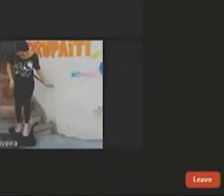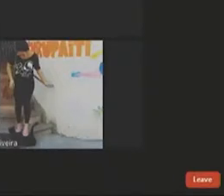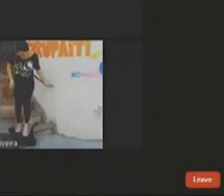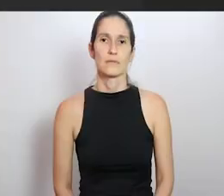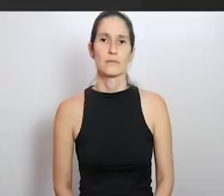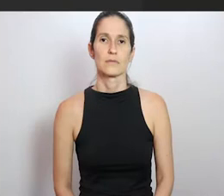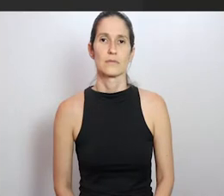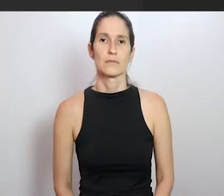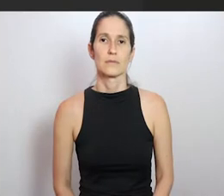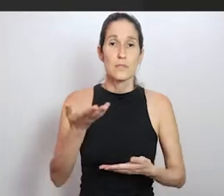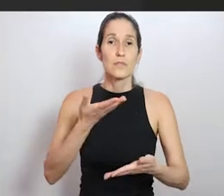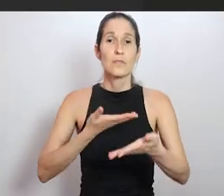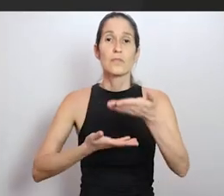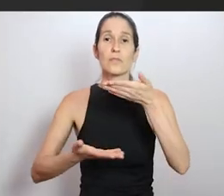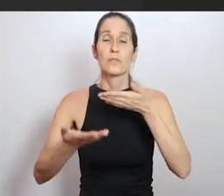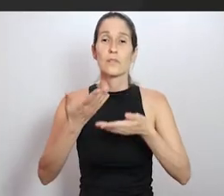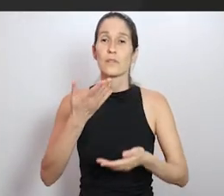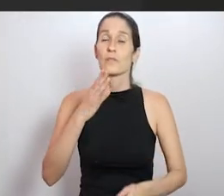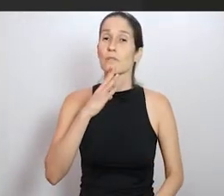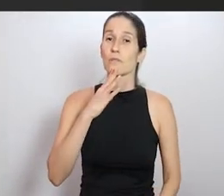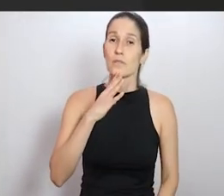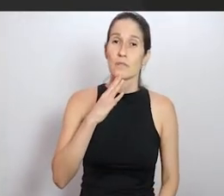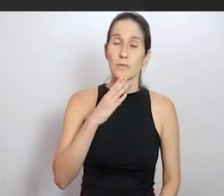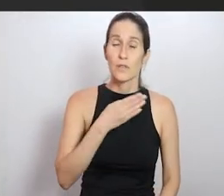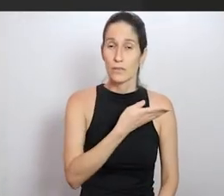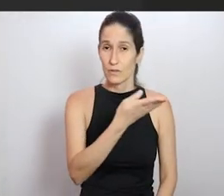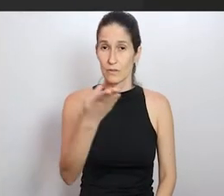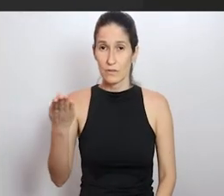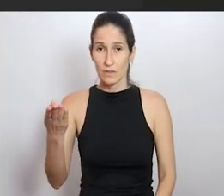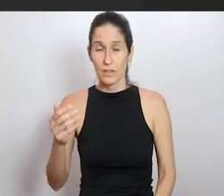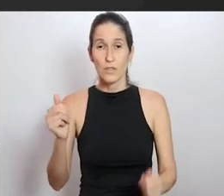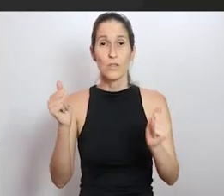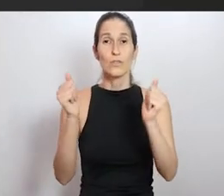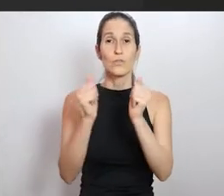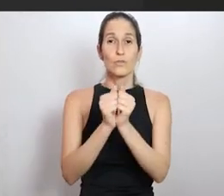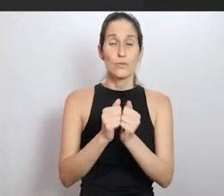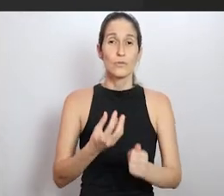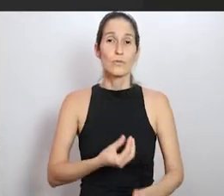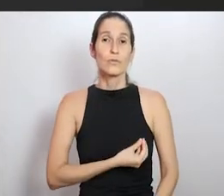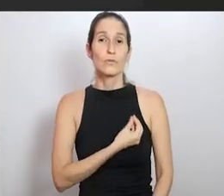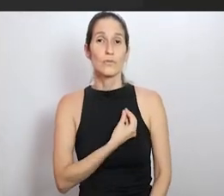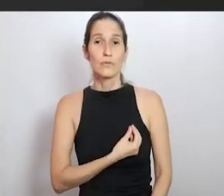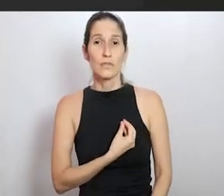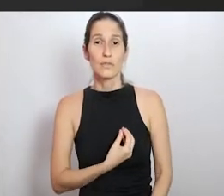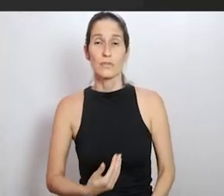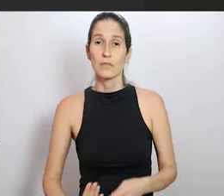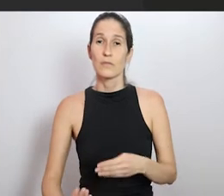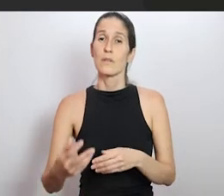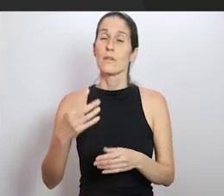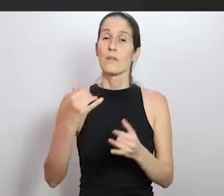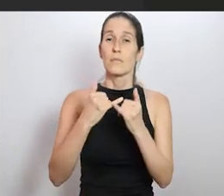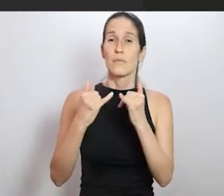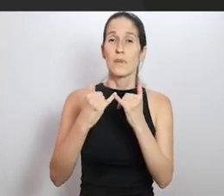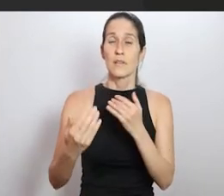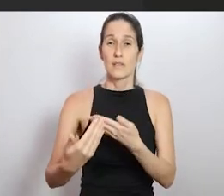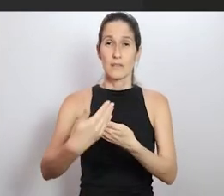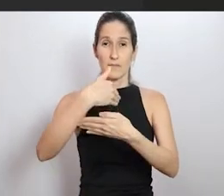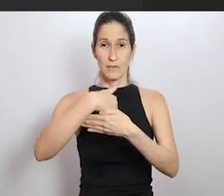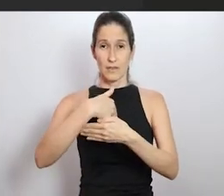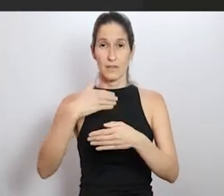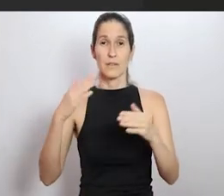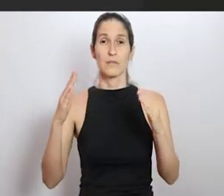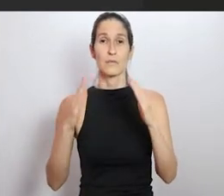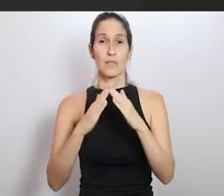troca de ideia. É a gente trocando ideia dessa forma, você vai ficar presente, mesmo